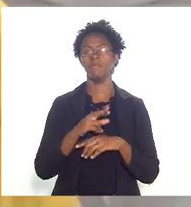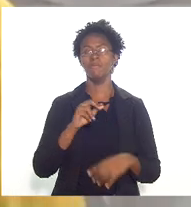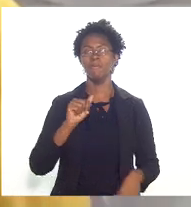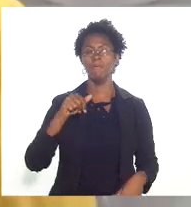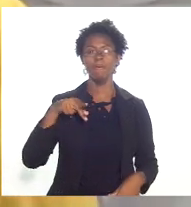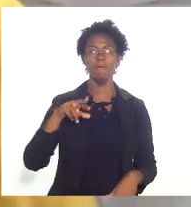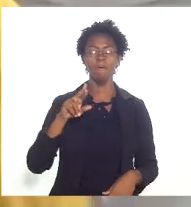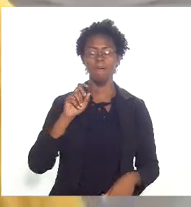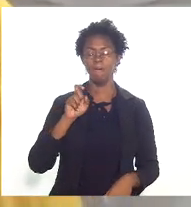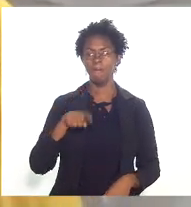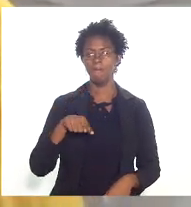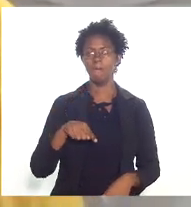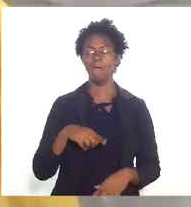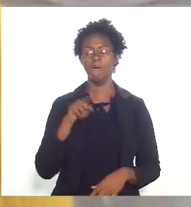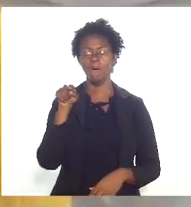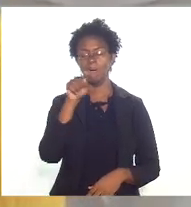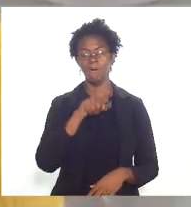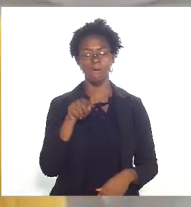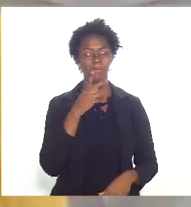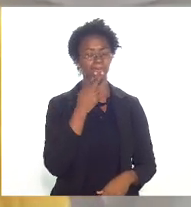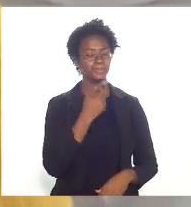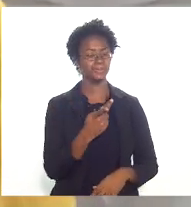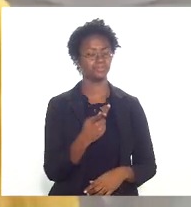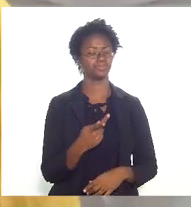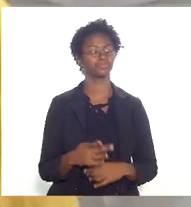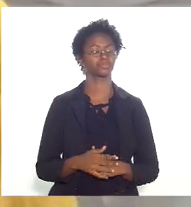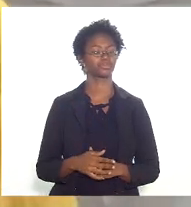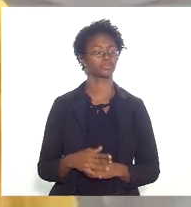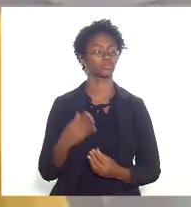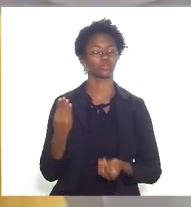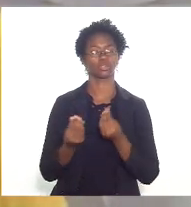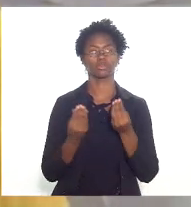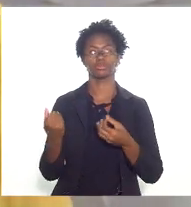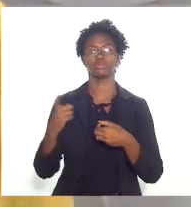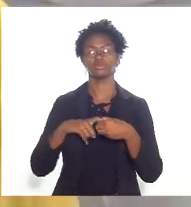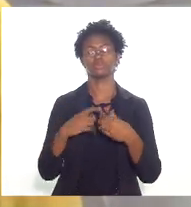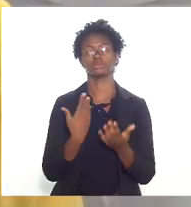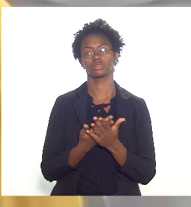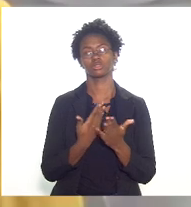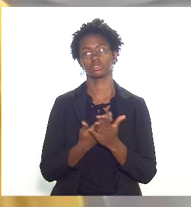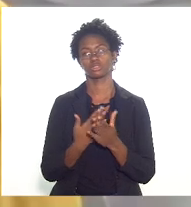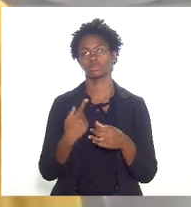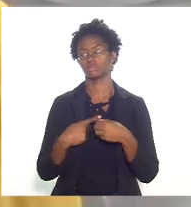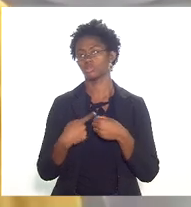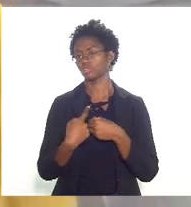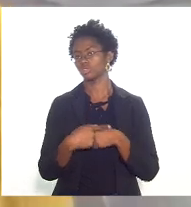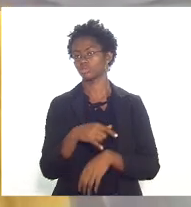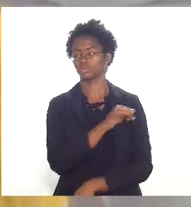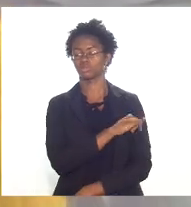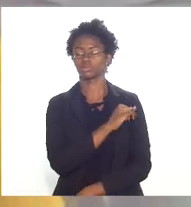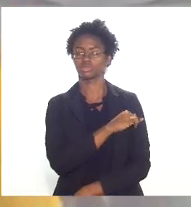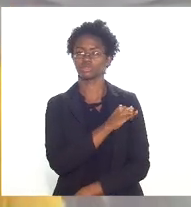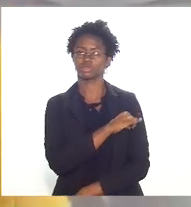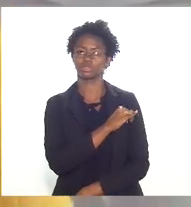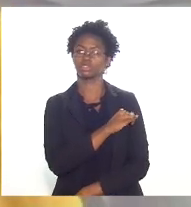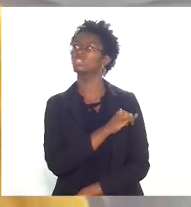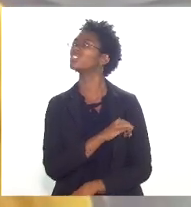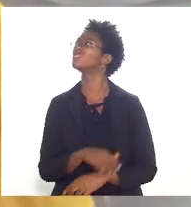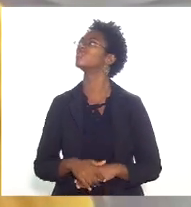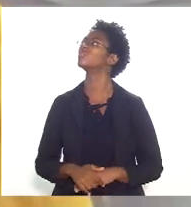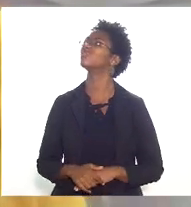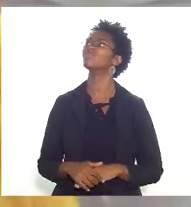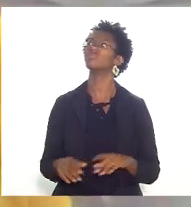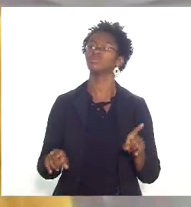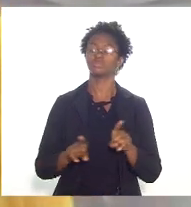eles fazem considerações a retorno das aulas no município do Rio de Janeiro eles